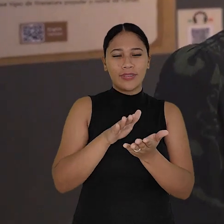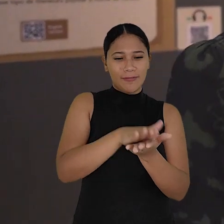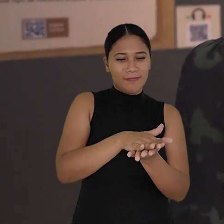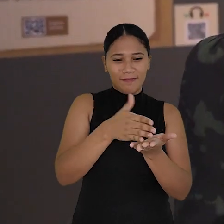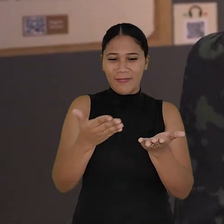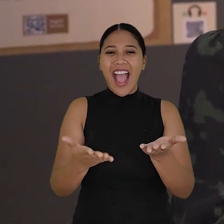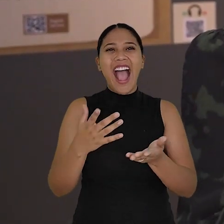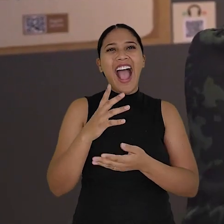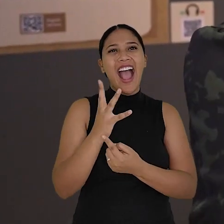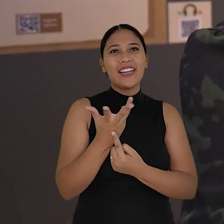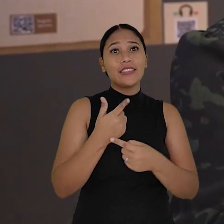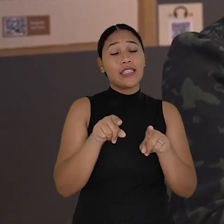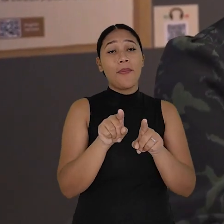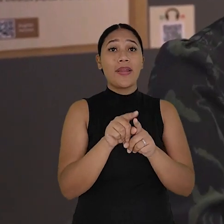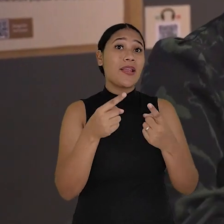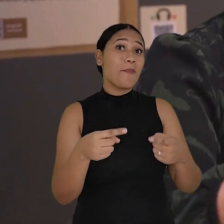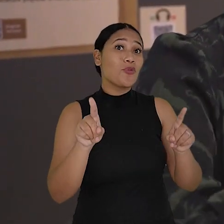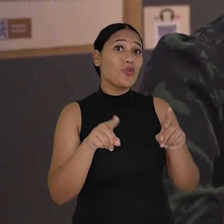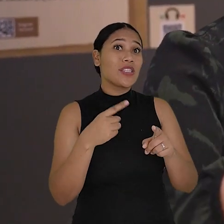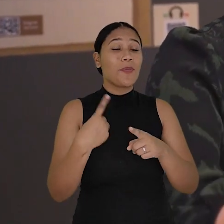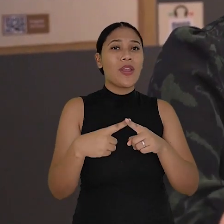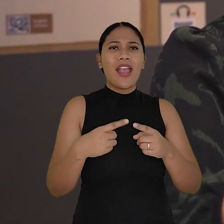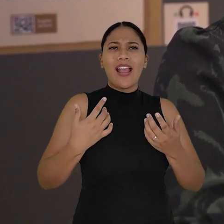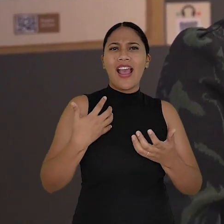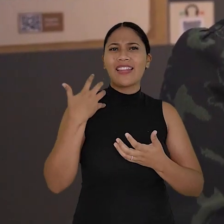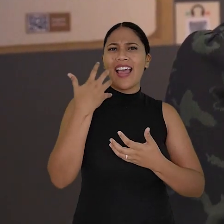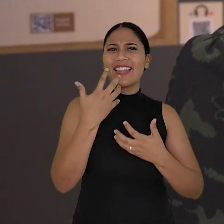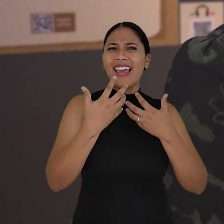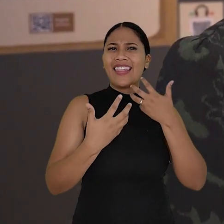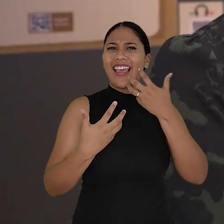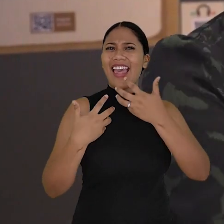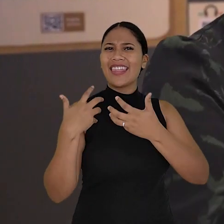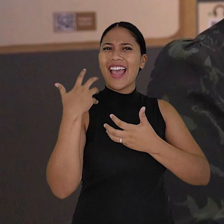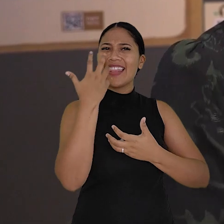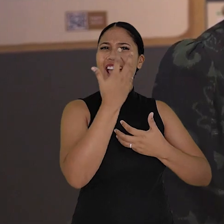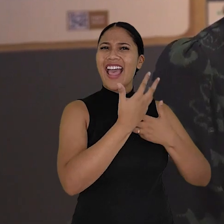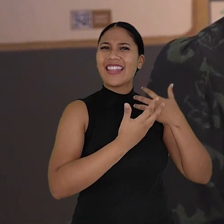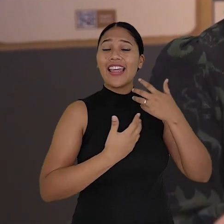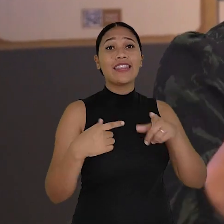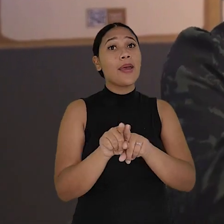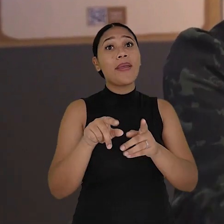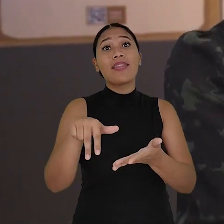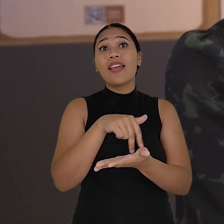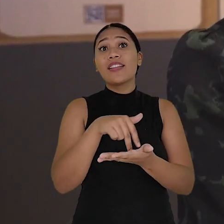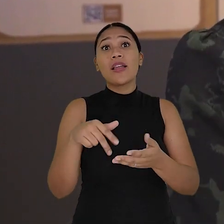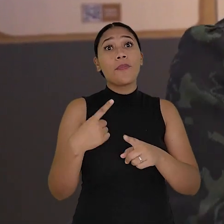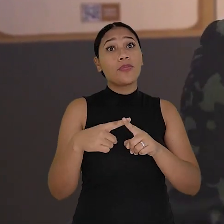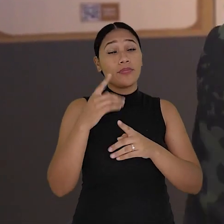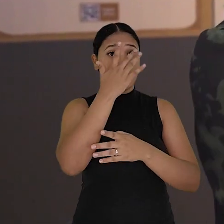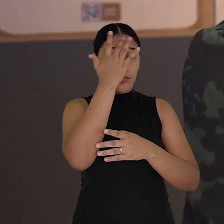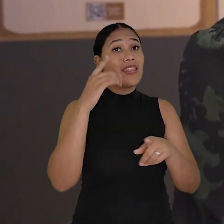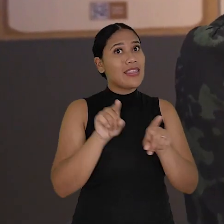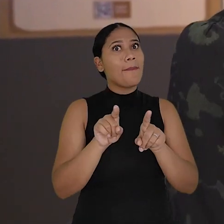você tinha a música, porque os cantadores ficavam cantando o cordel, e você tinha também a dança, porque as pessoas